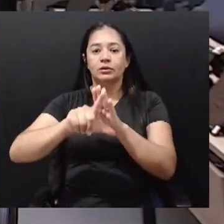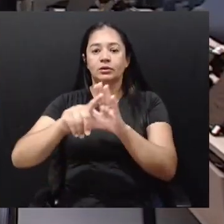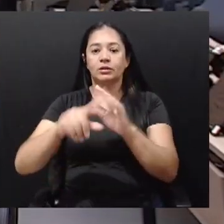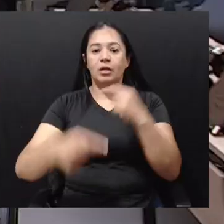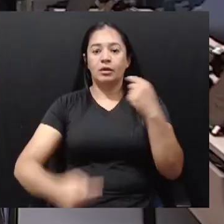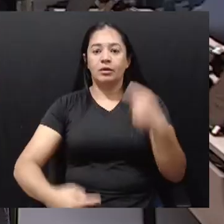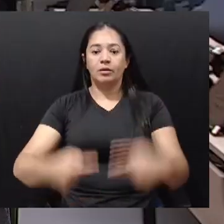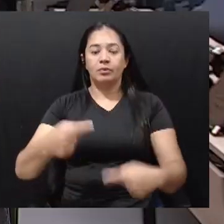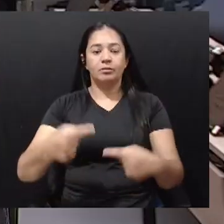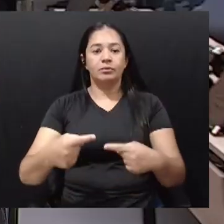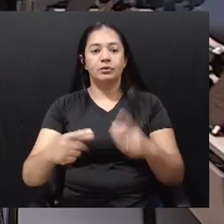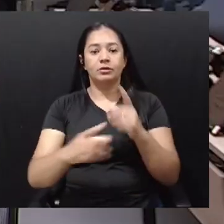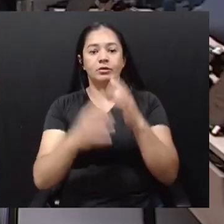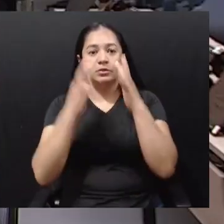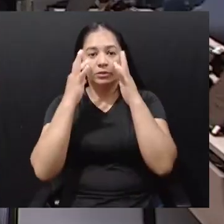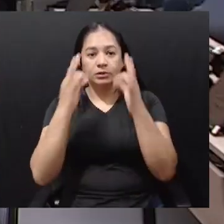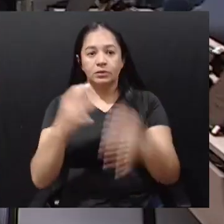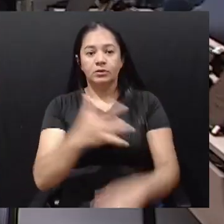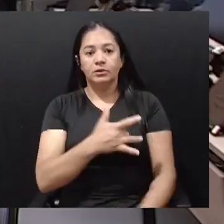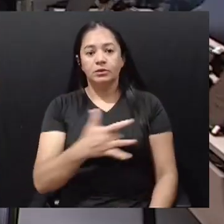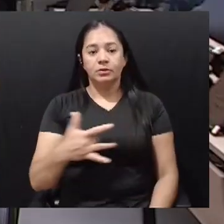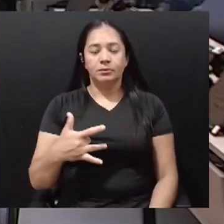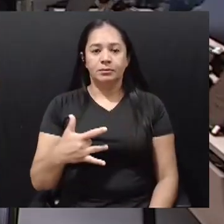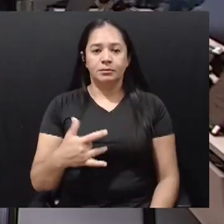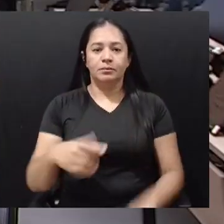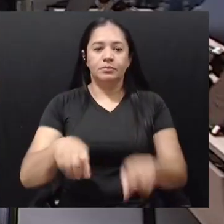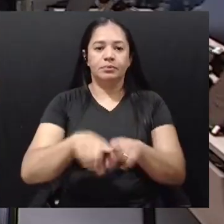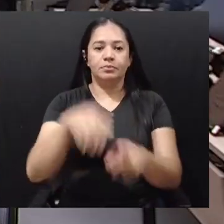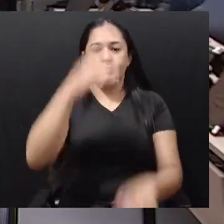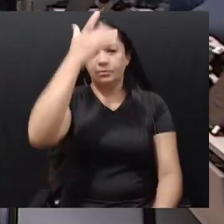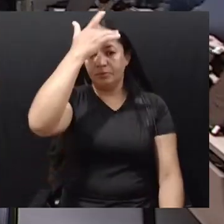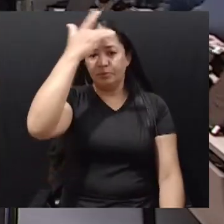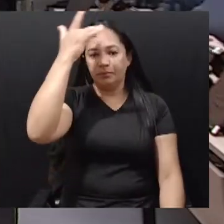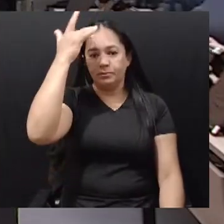à saúde mental dos nossos profissionais da educação.